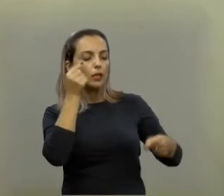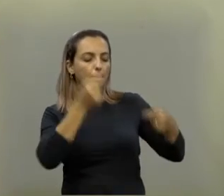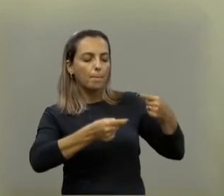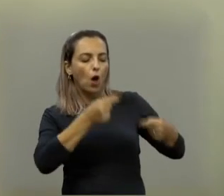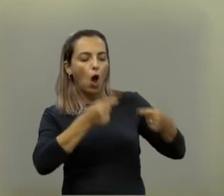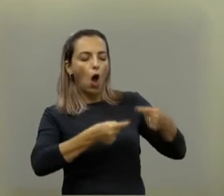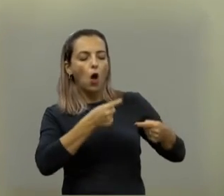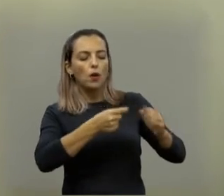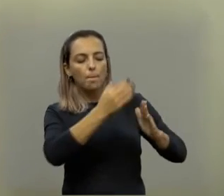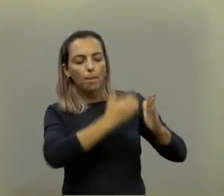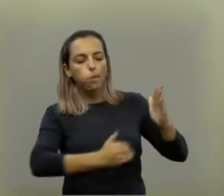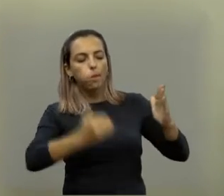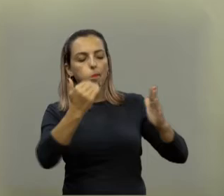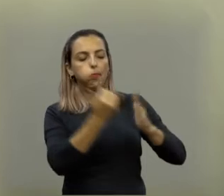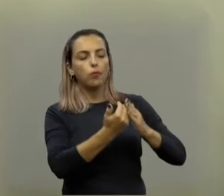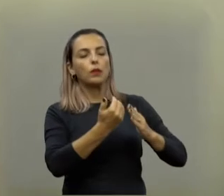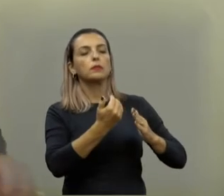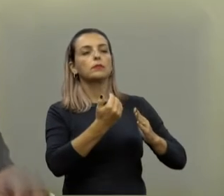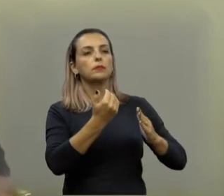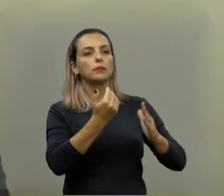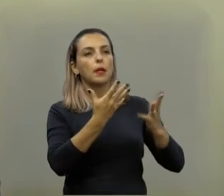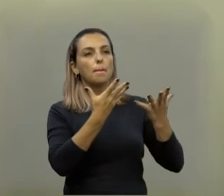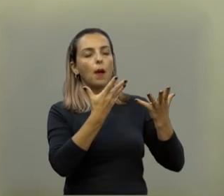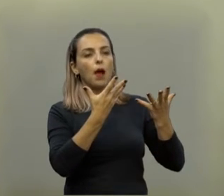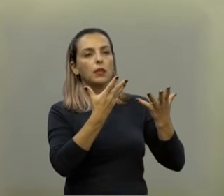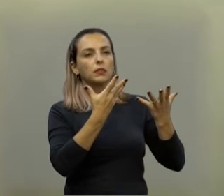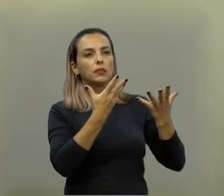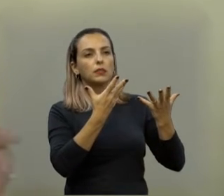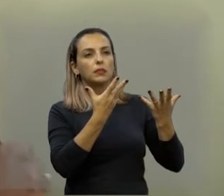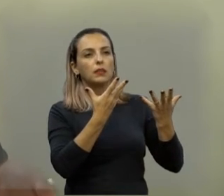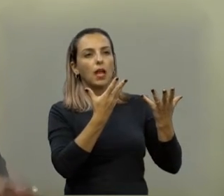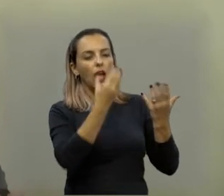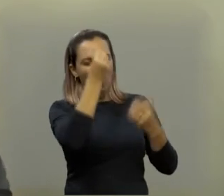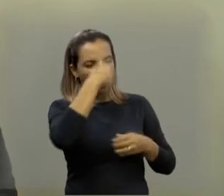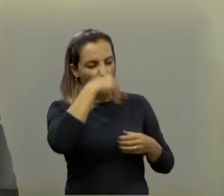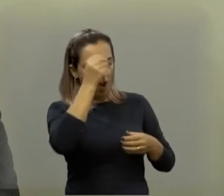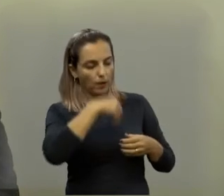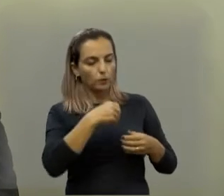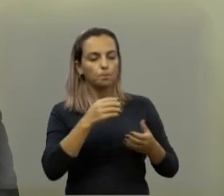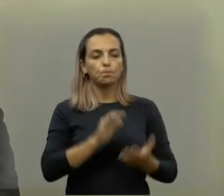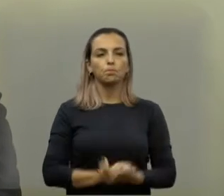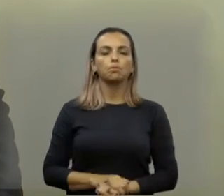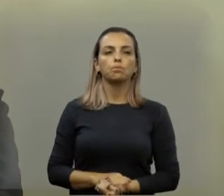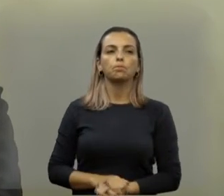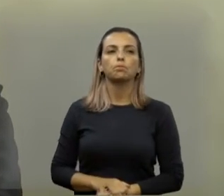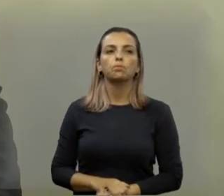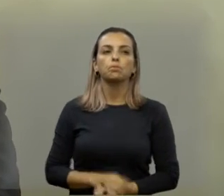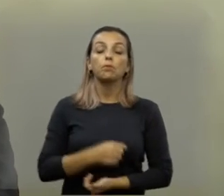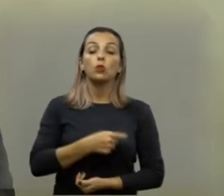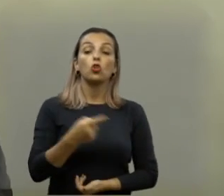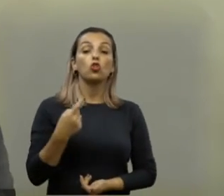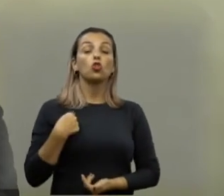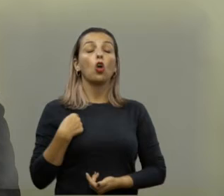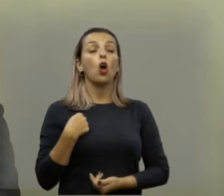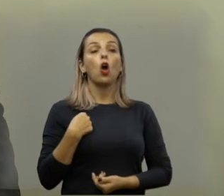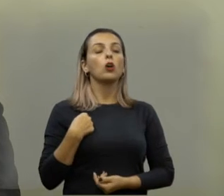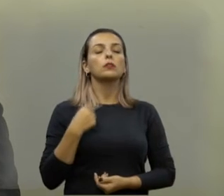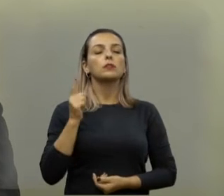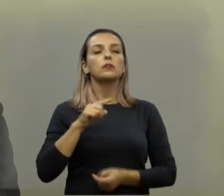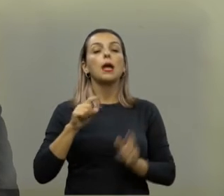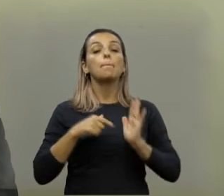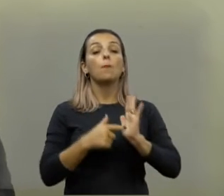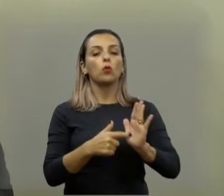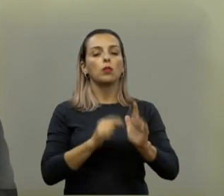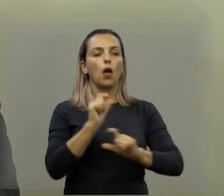o máximo possível os debates para enfraquecê-los e isso vice-versa é nós não podemos deixar de frisar